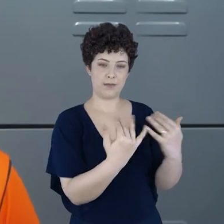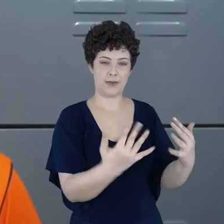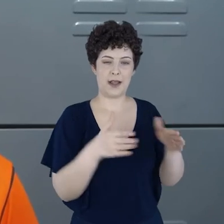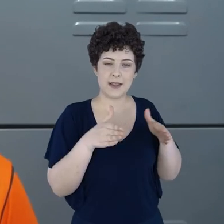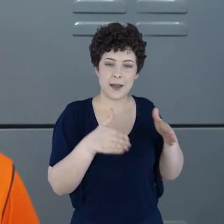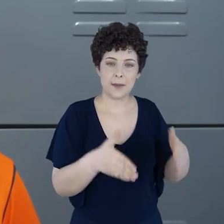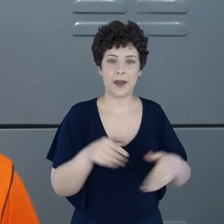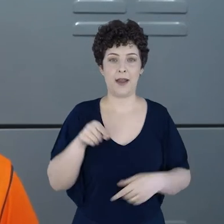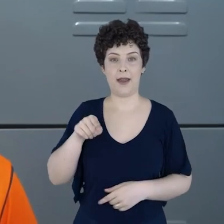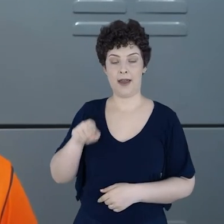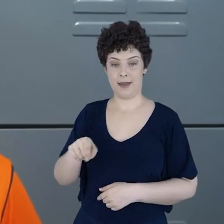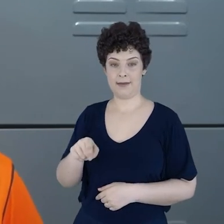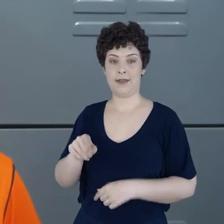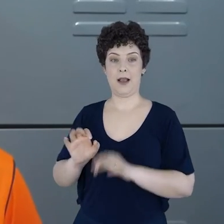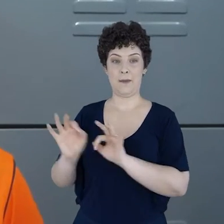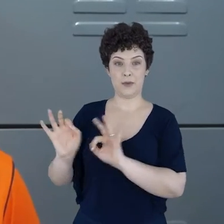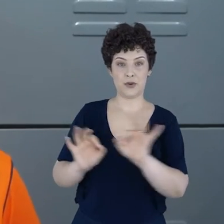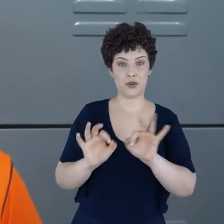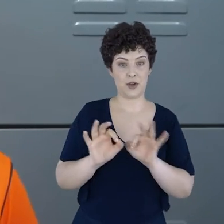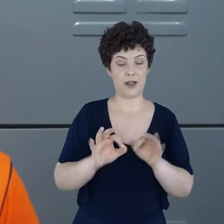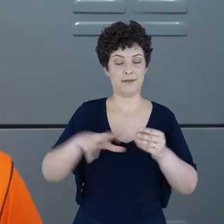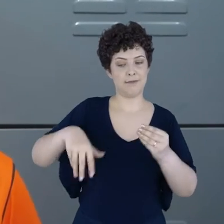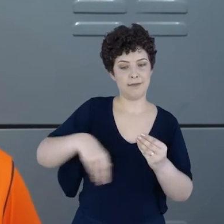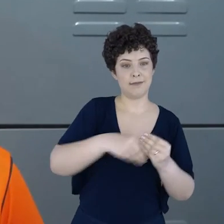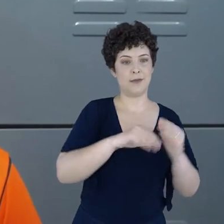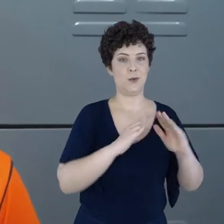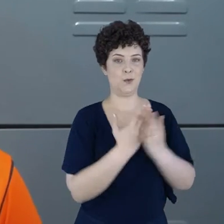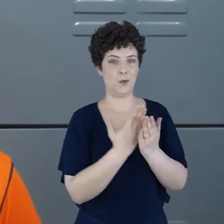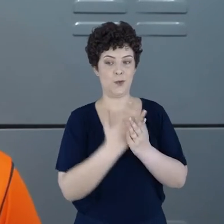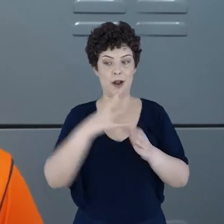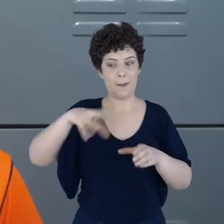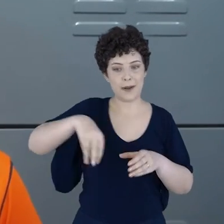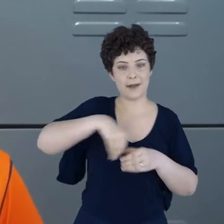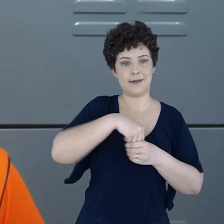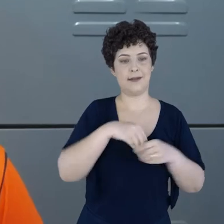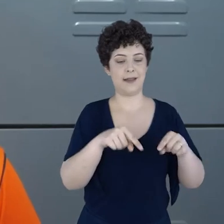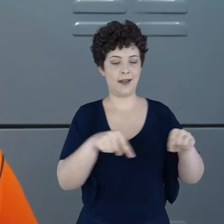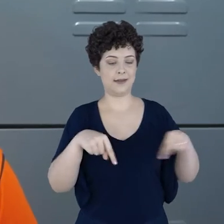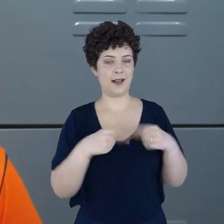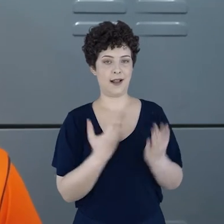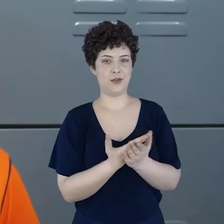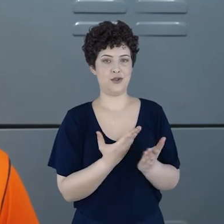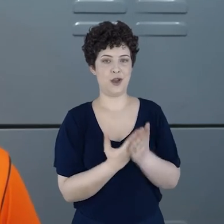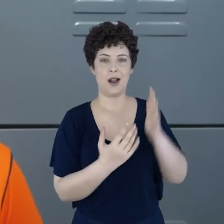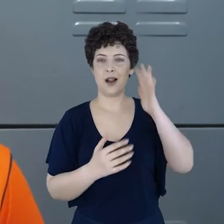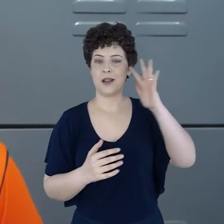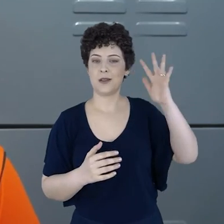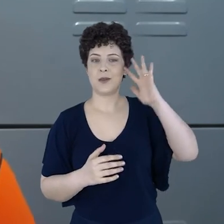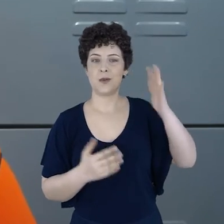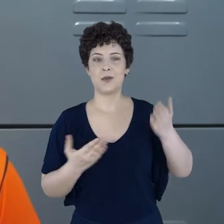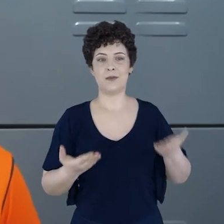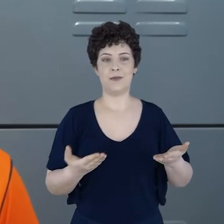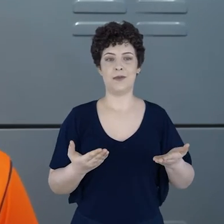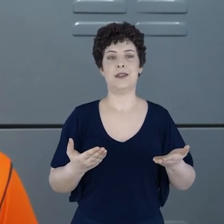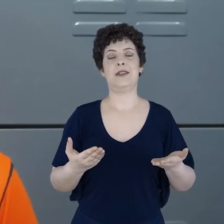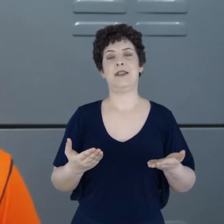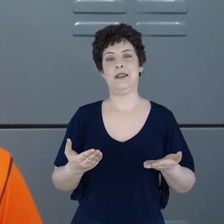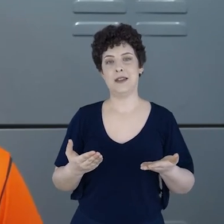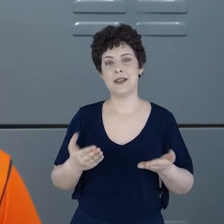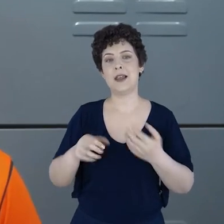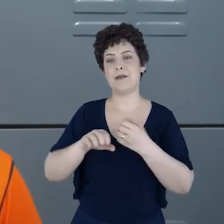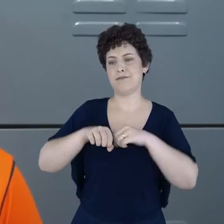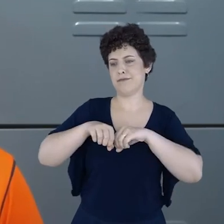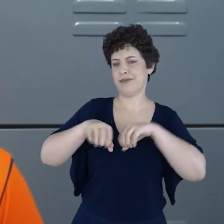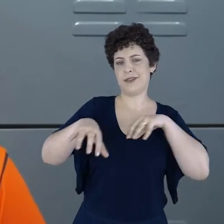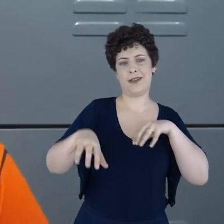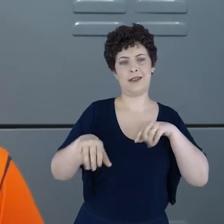Trazer essa parte, esses projetos extraescolares para dentro da sala de aula, em teoria, né, porque a gente está VAD.